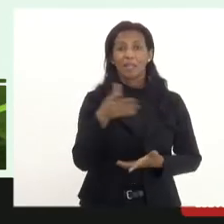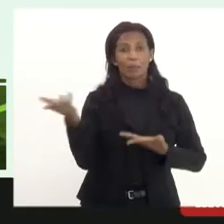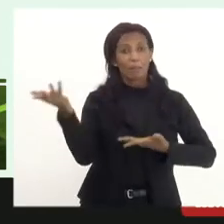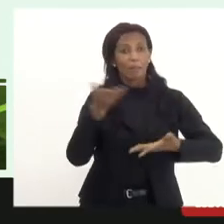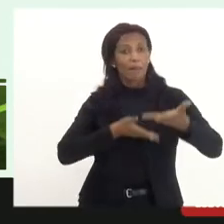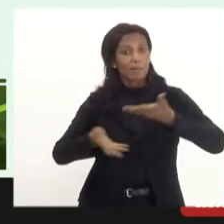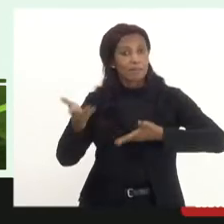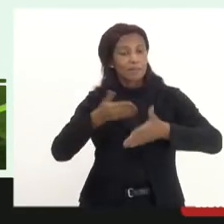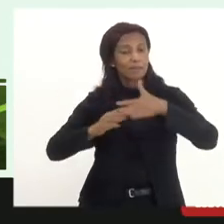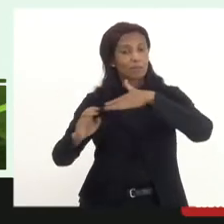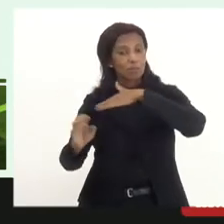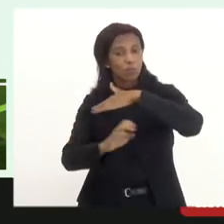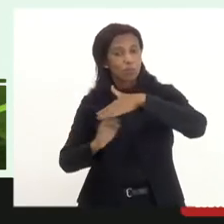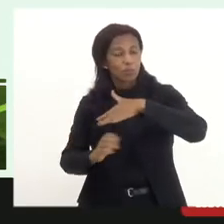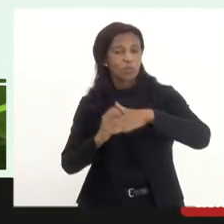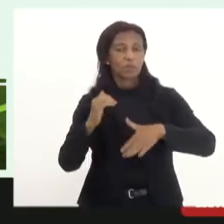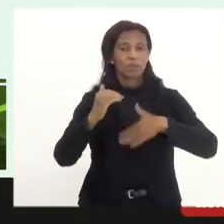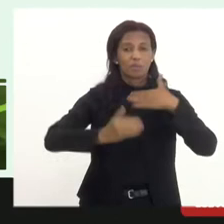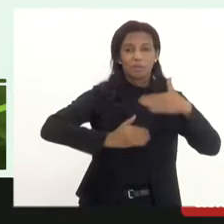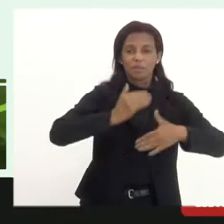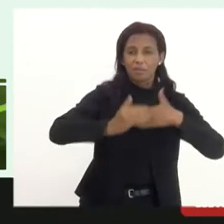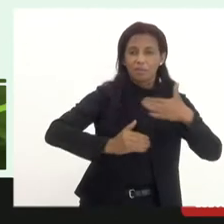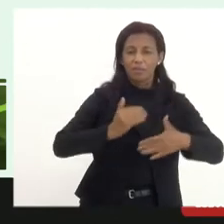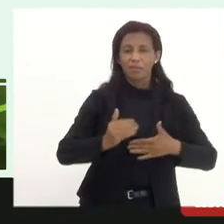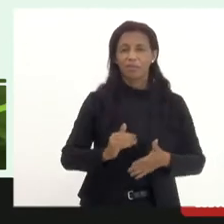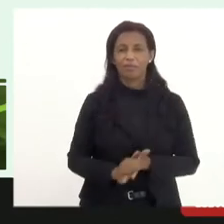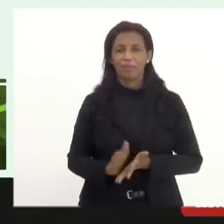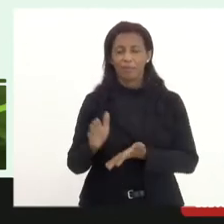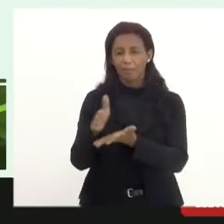parceria, desenvolvido